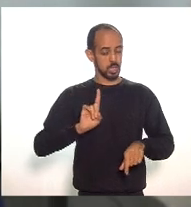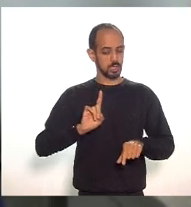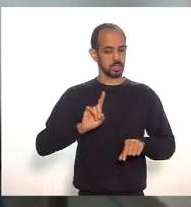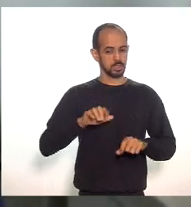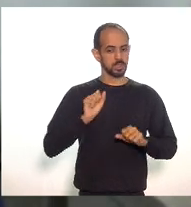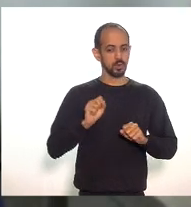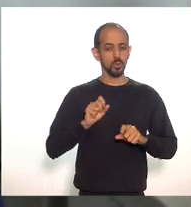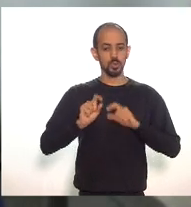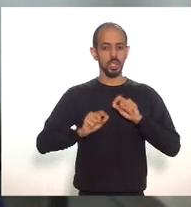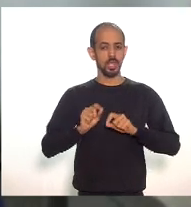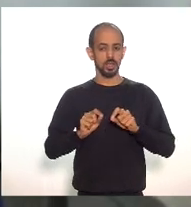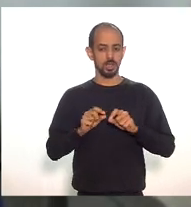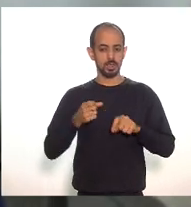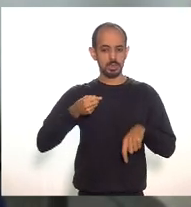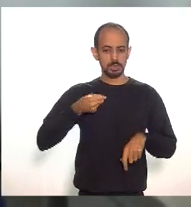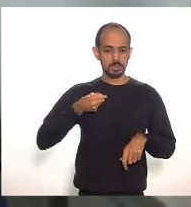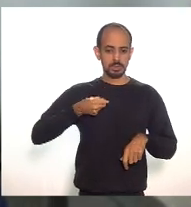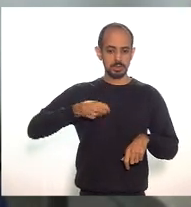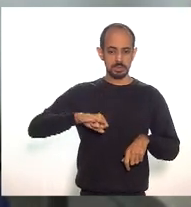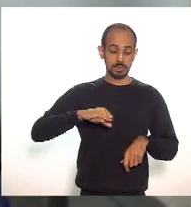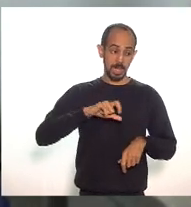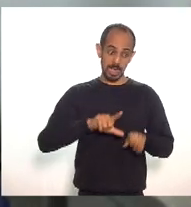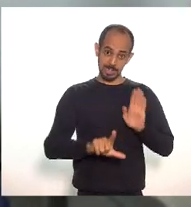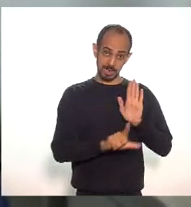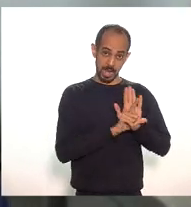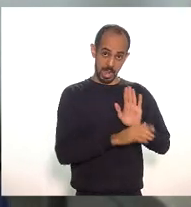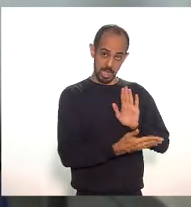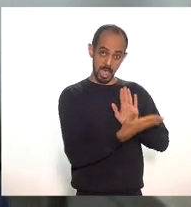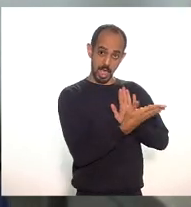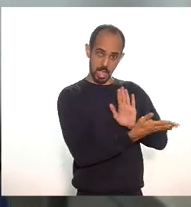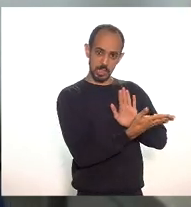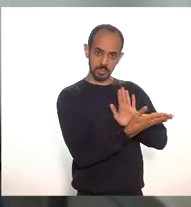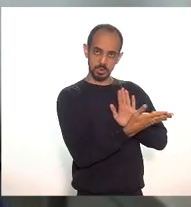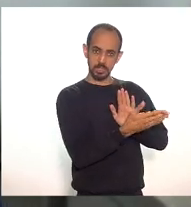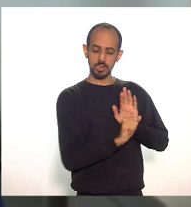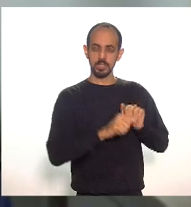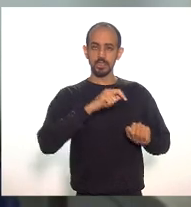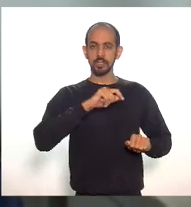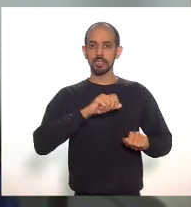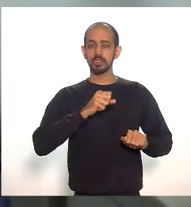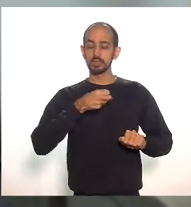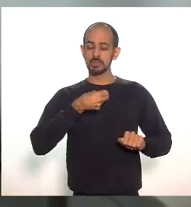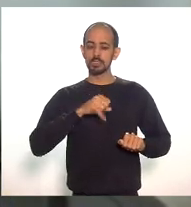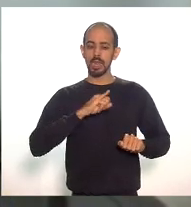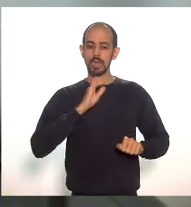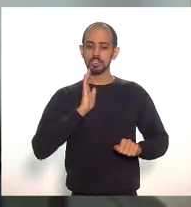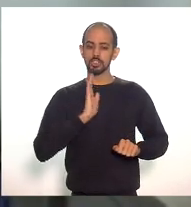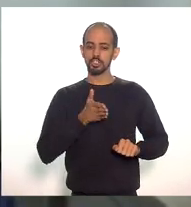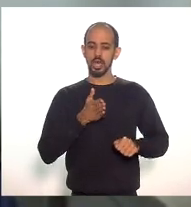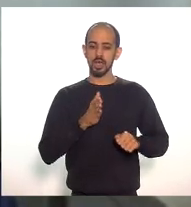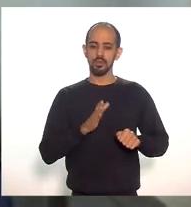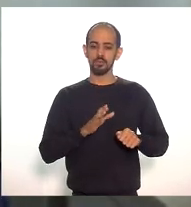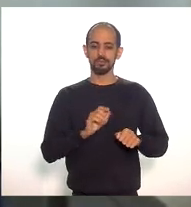é que se essa lei e ela foi